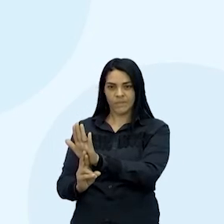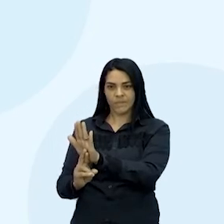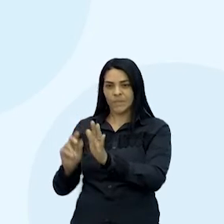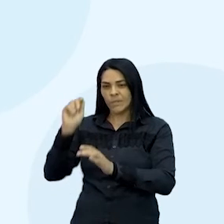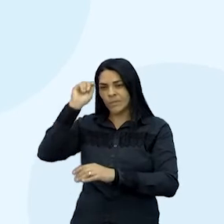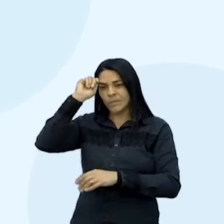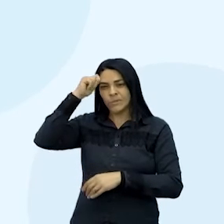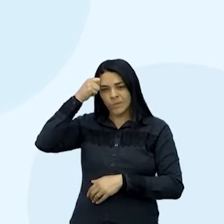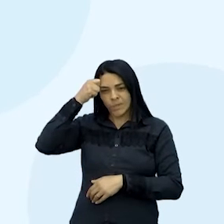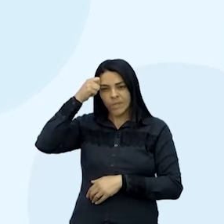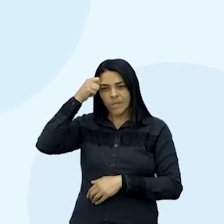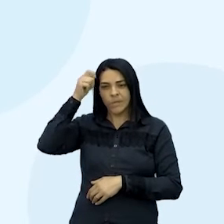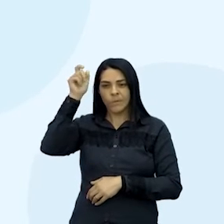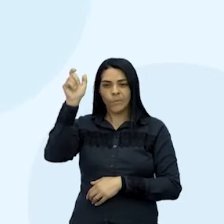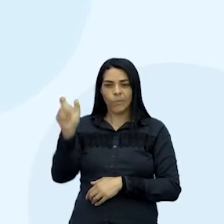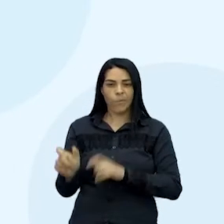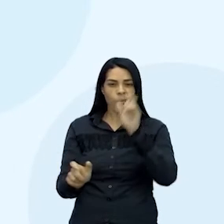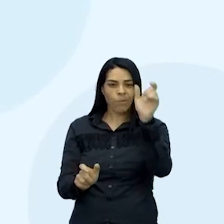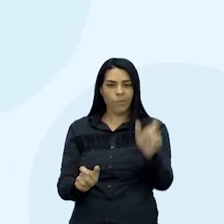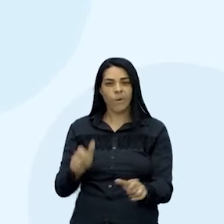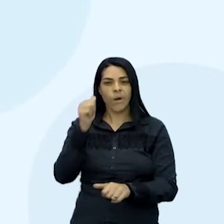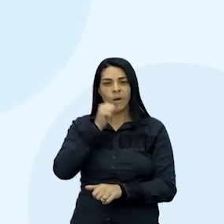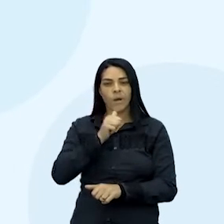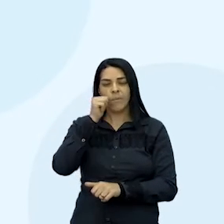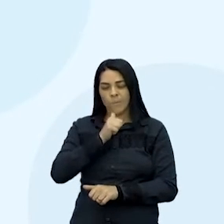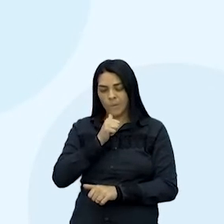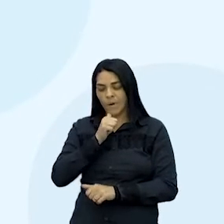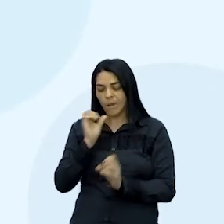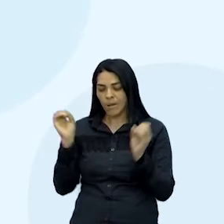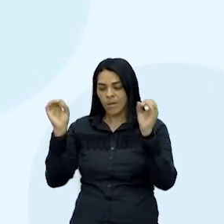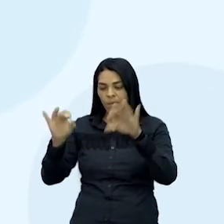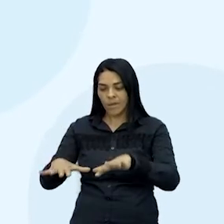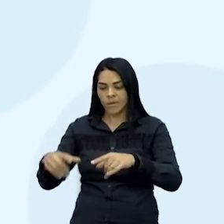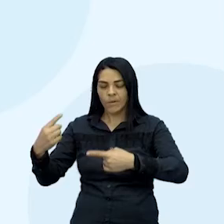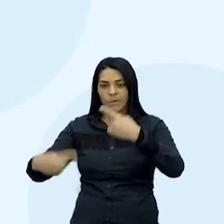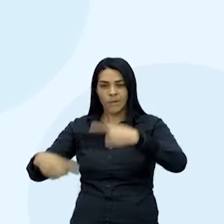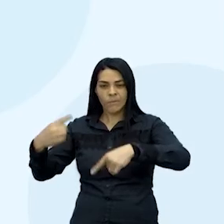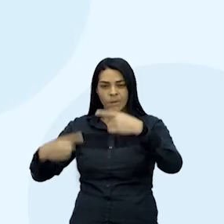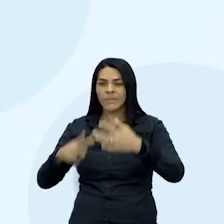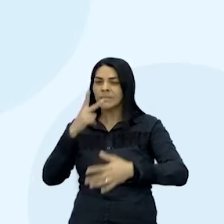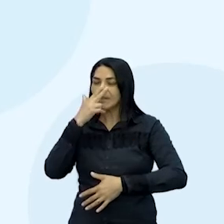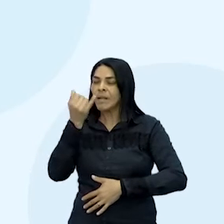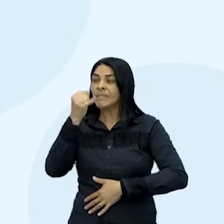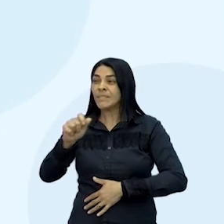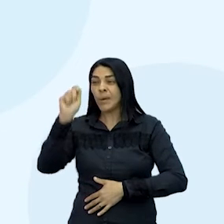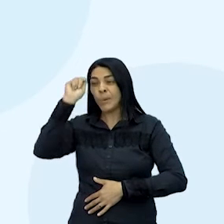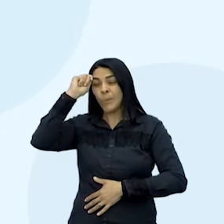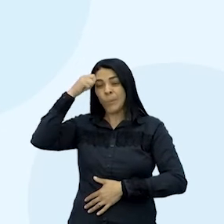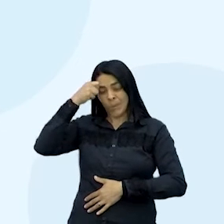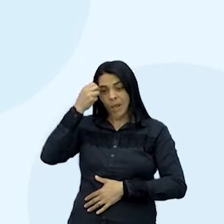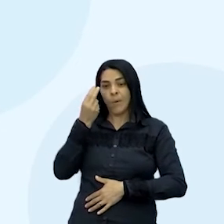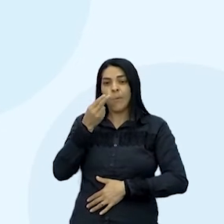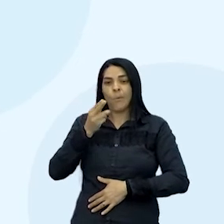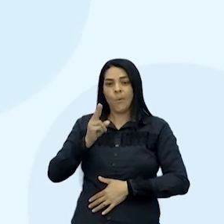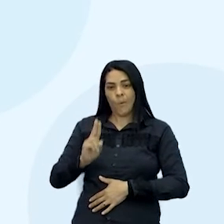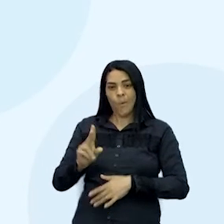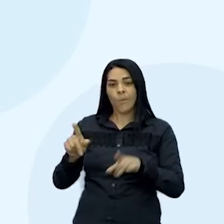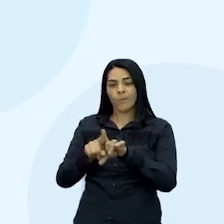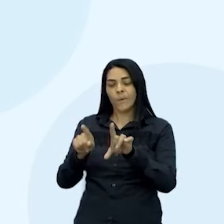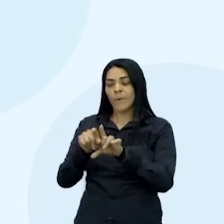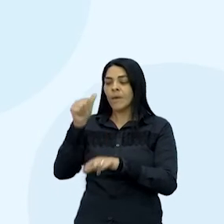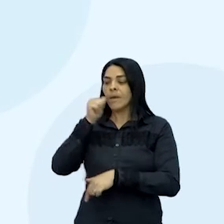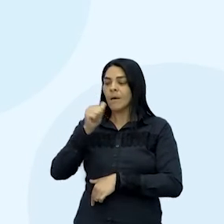Representatividade dos negros e das mulheres na política. Será que os negros e as mulheres são bem representados na nossa